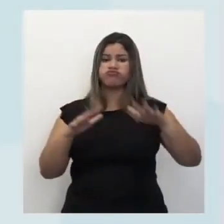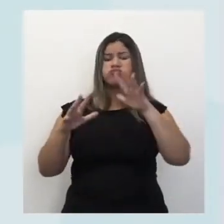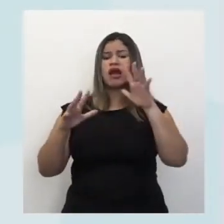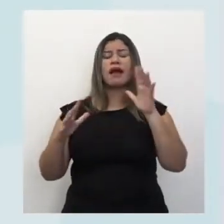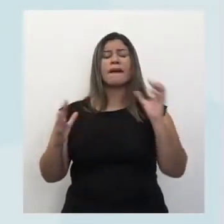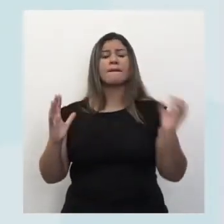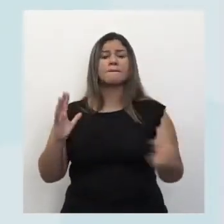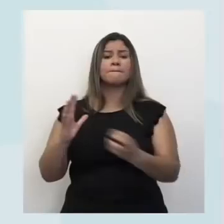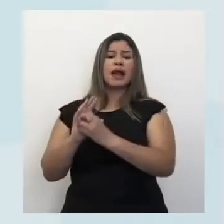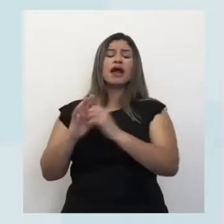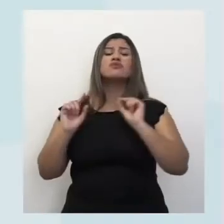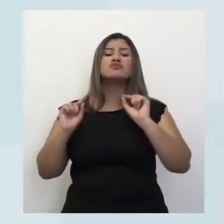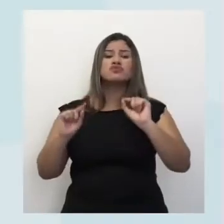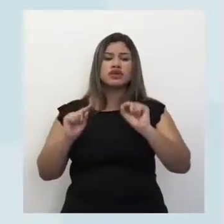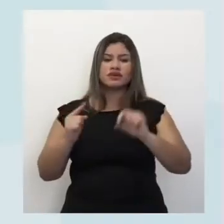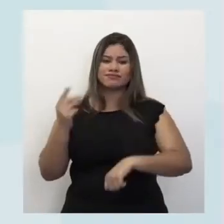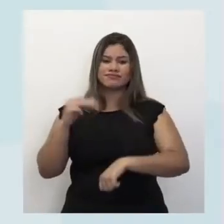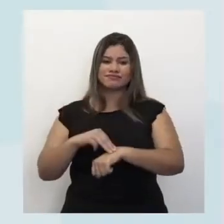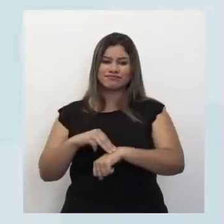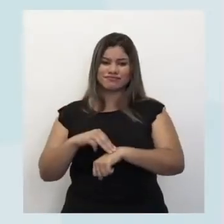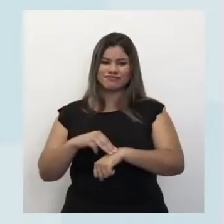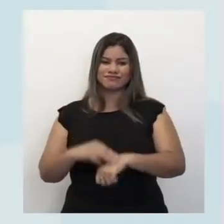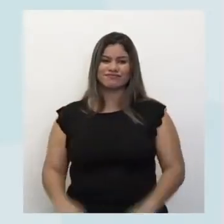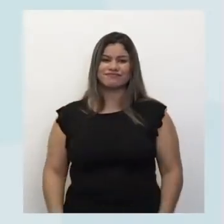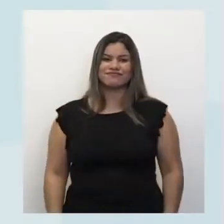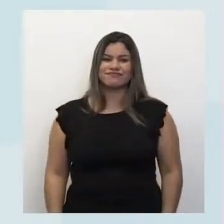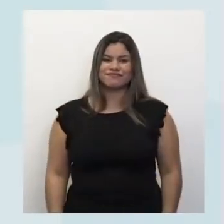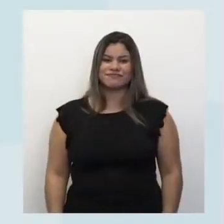os impactos causados? 1 minutinho, tá?